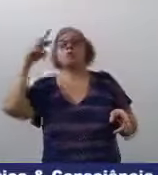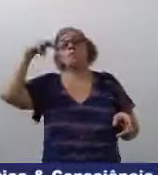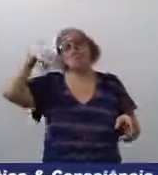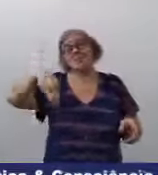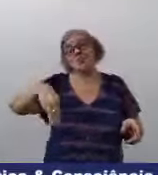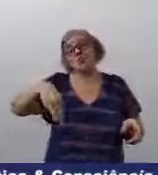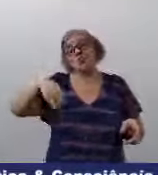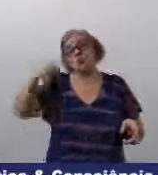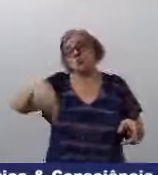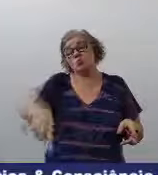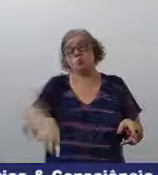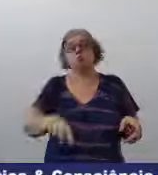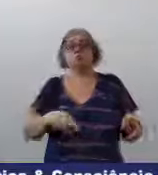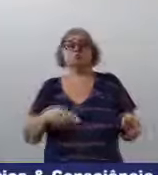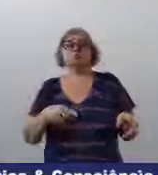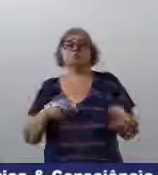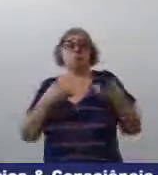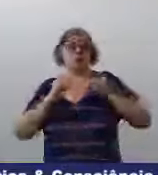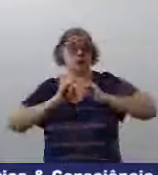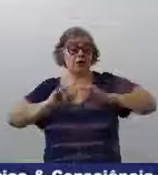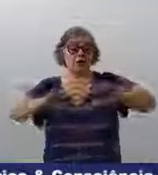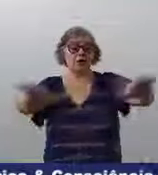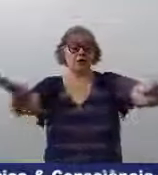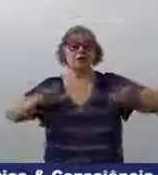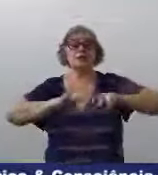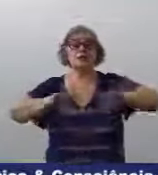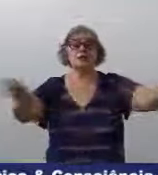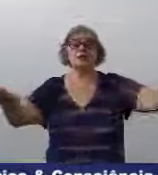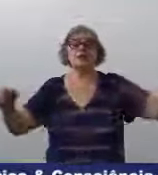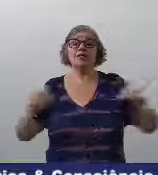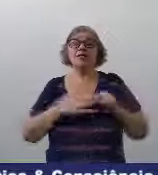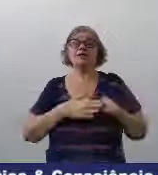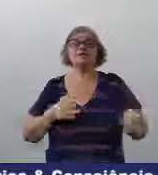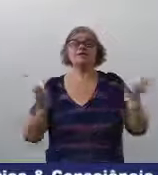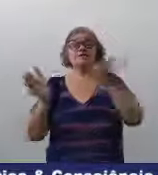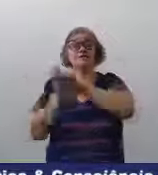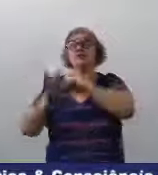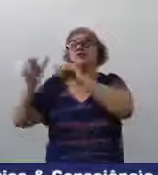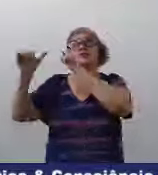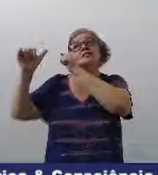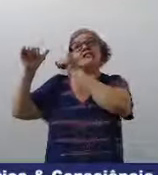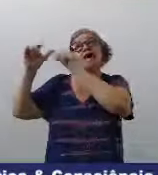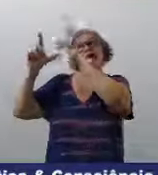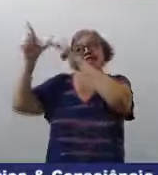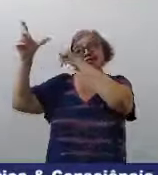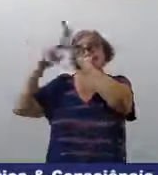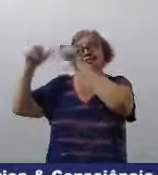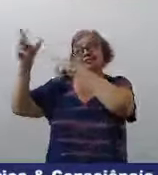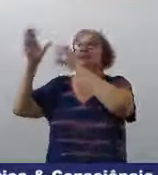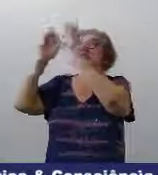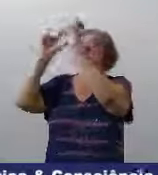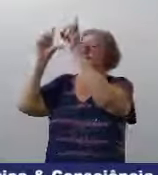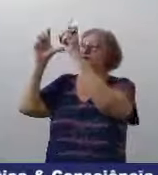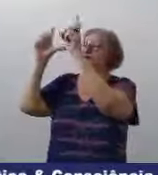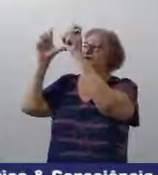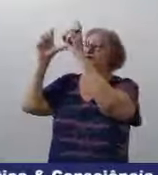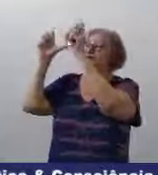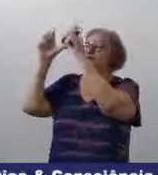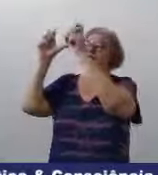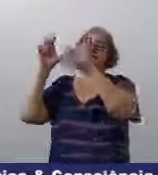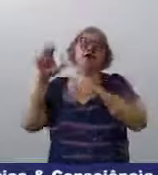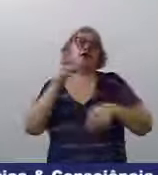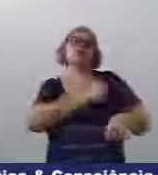anos para se propagar dessa estrela que foi fotografada em agosto do ano passado até nós.